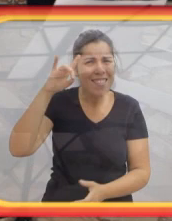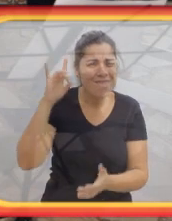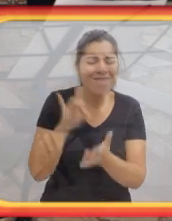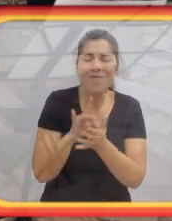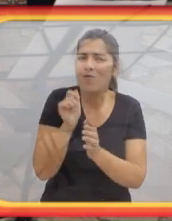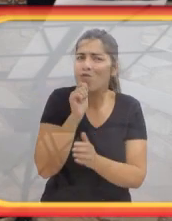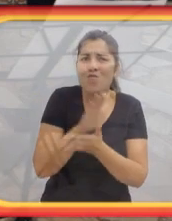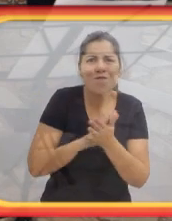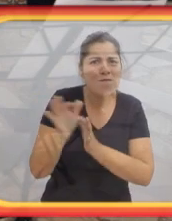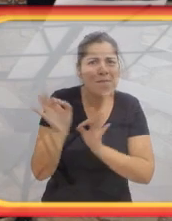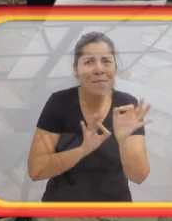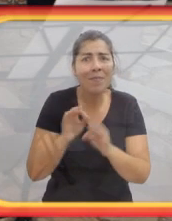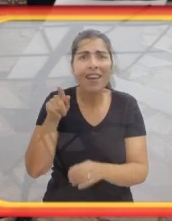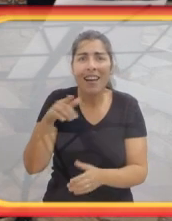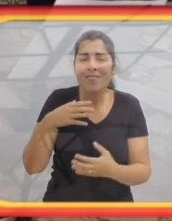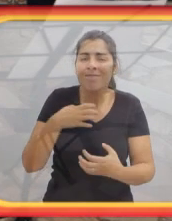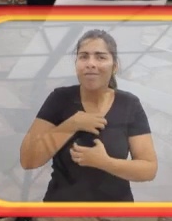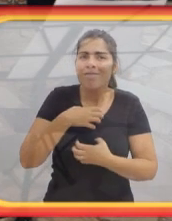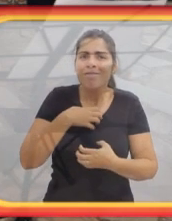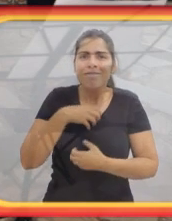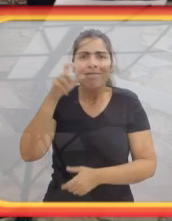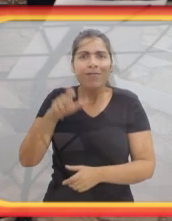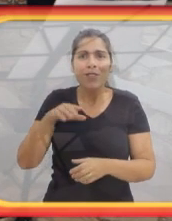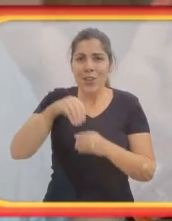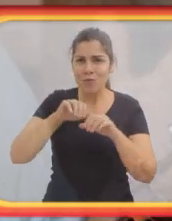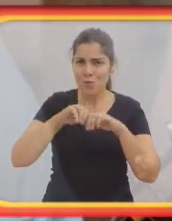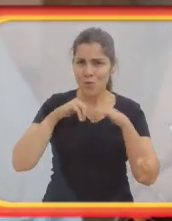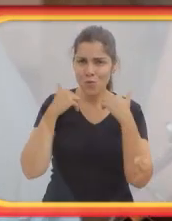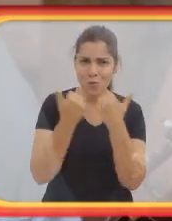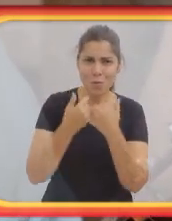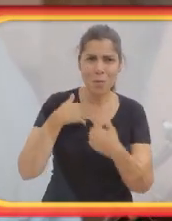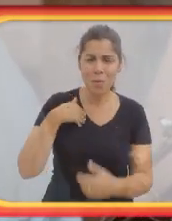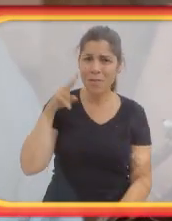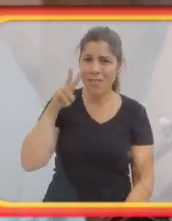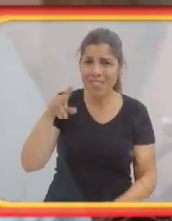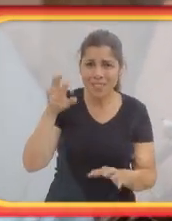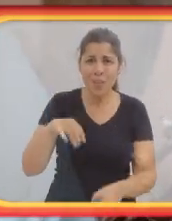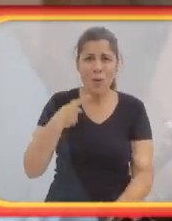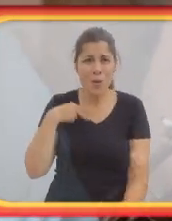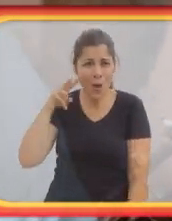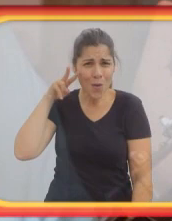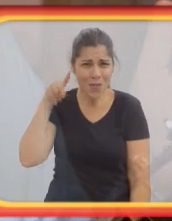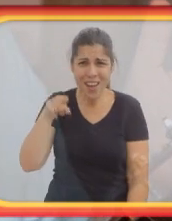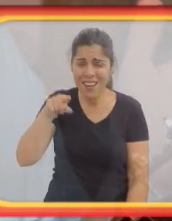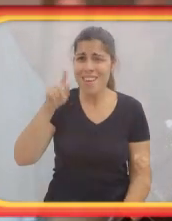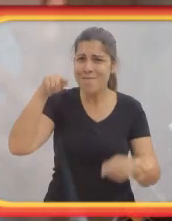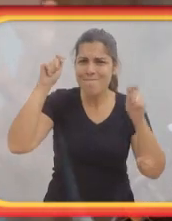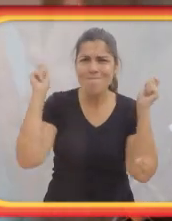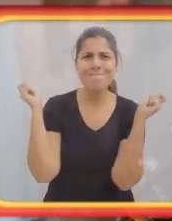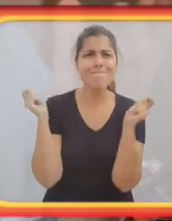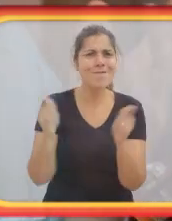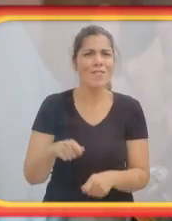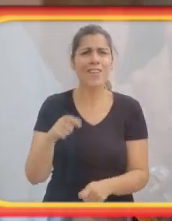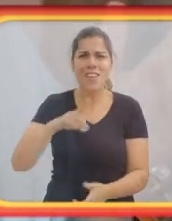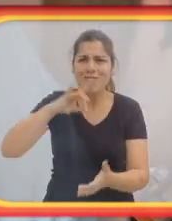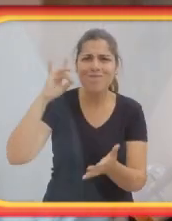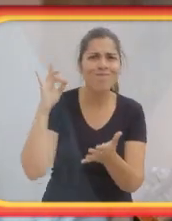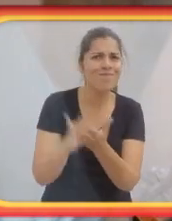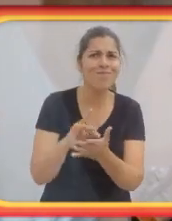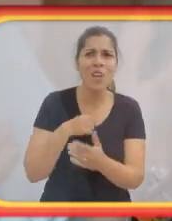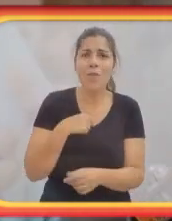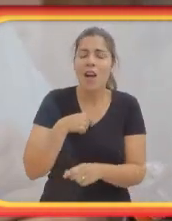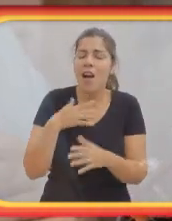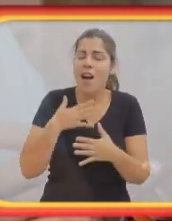preparada daquela com aquela maquiagem toda do estúdio, mas era uma coisa, era aquilo mesmo, né? Quando eu vi que aquilo era possível, que